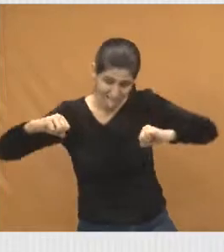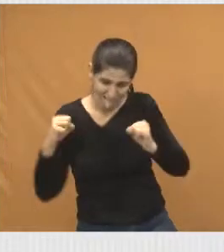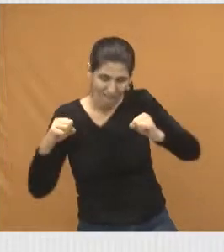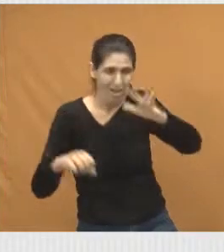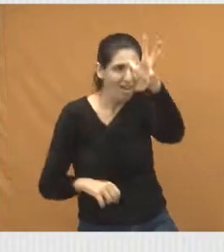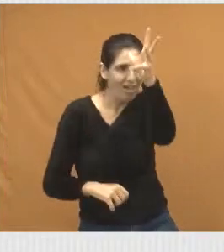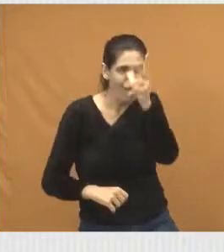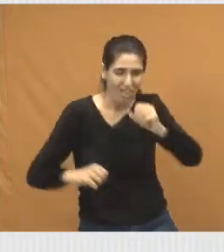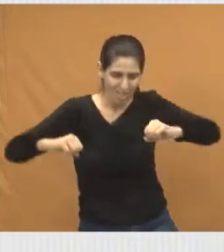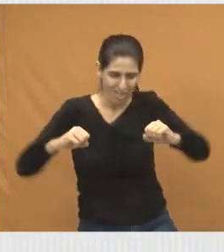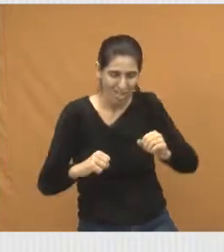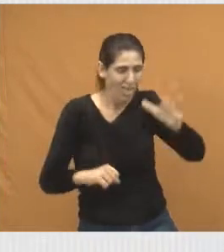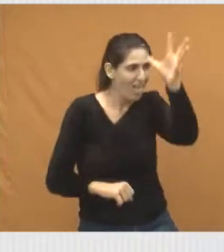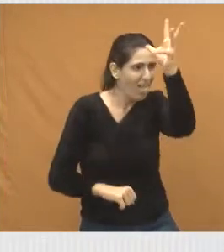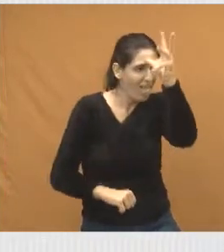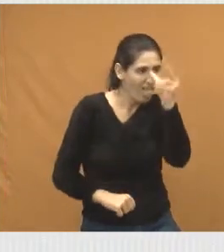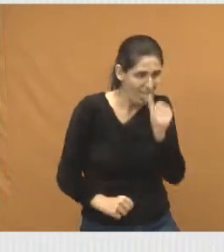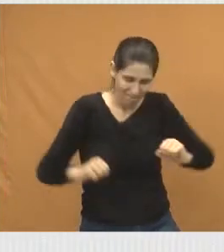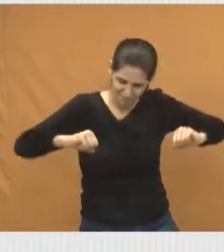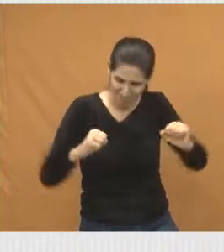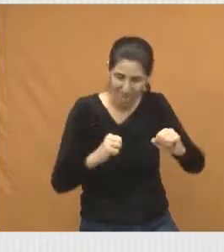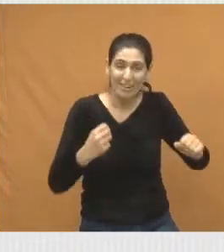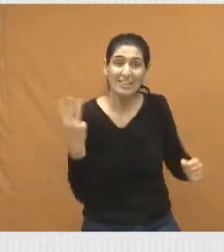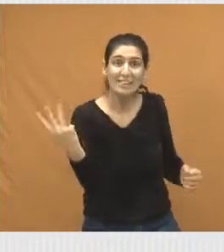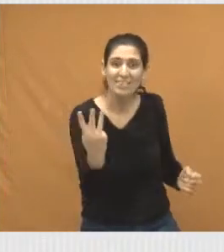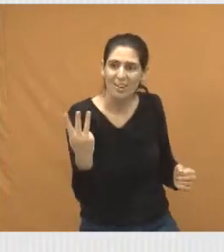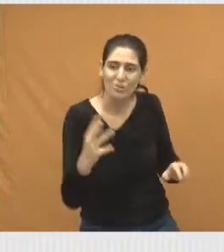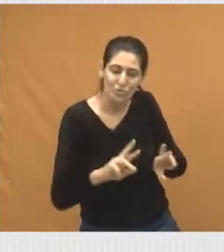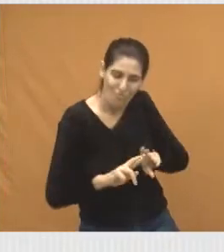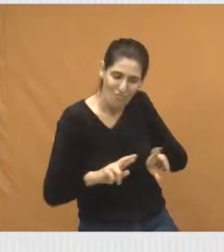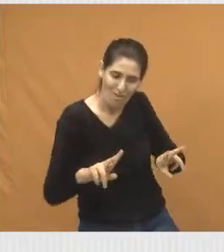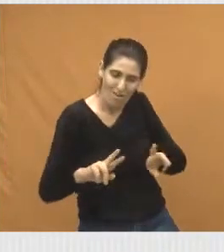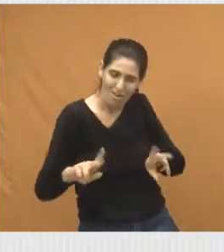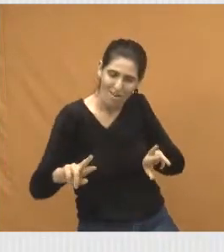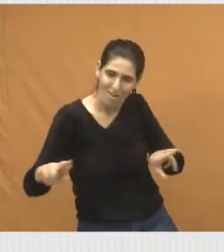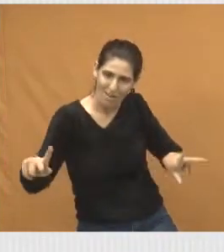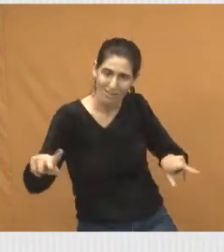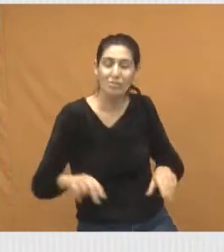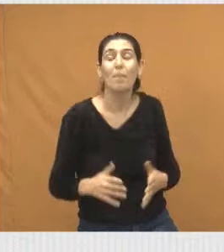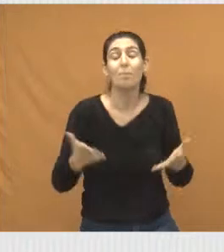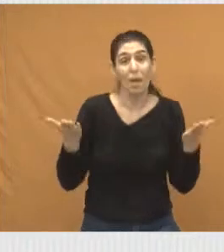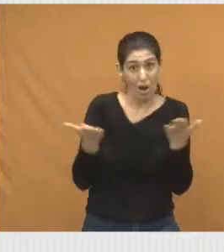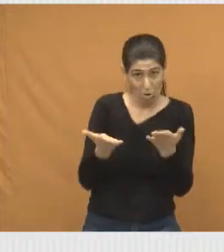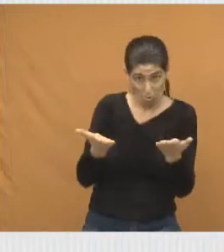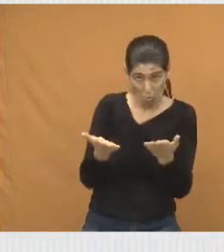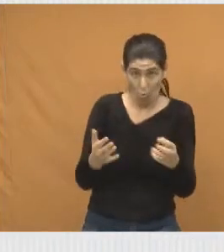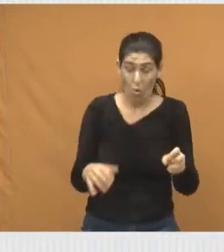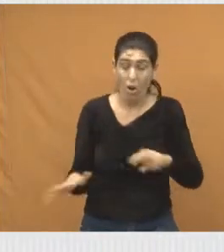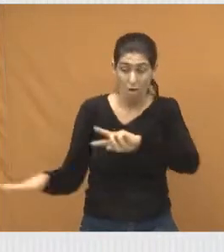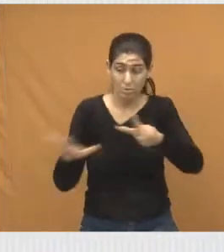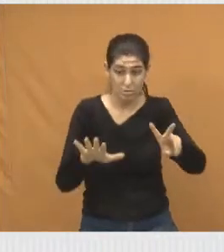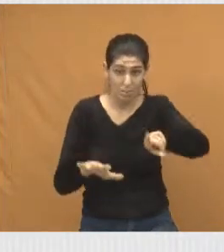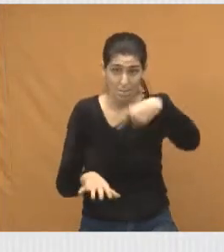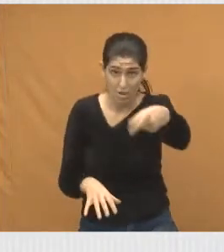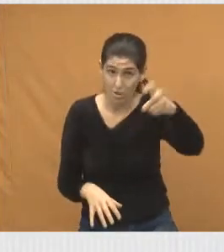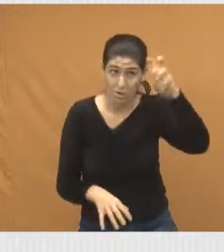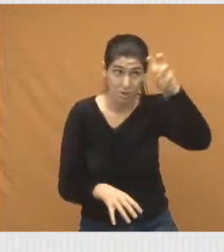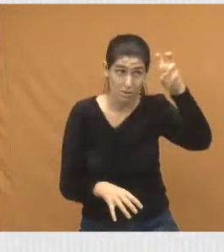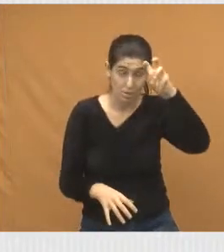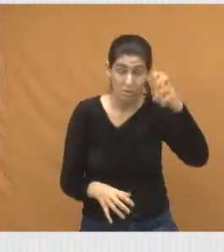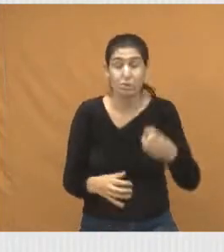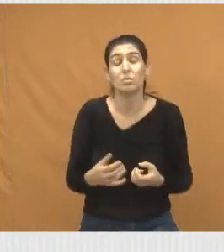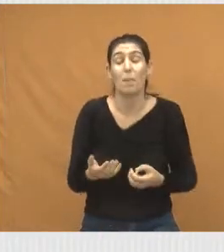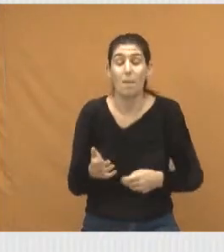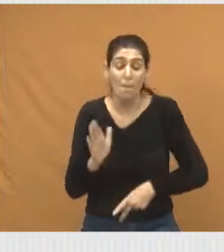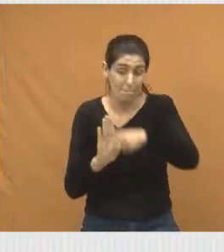como os nossos munícipes sabem, estou com um projeto agora para entrar na próxima quinta-feira, se Deus quiser, e